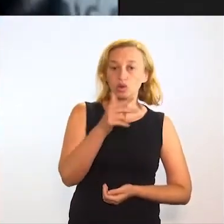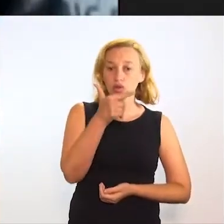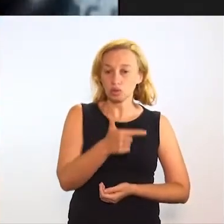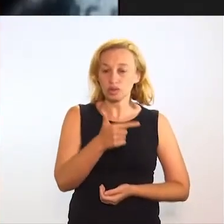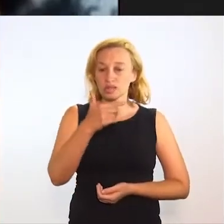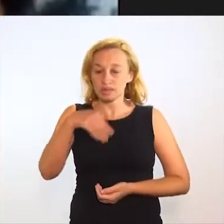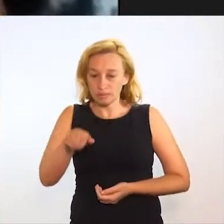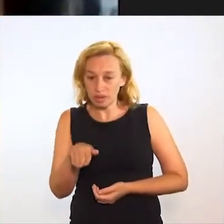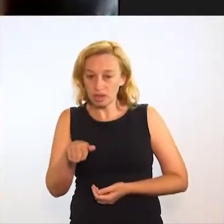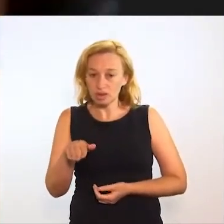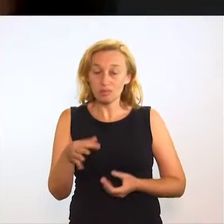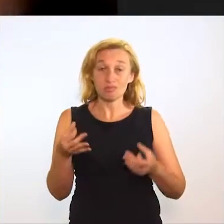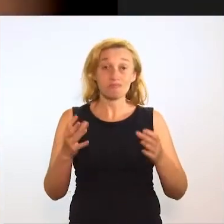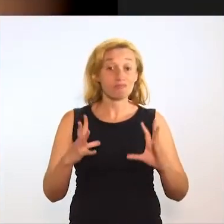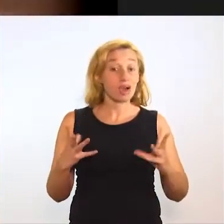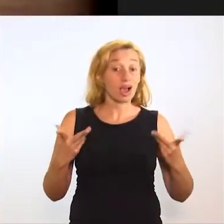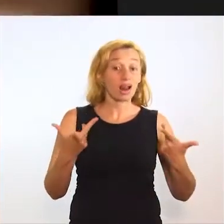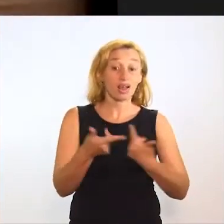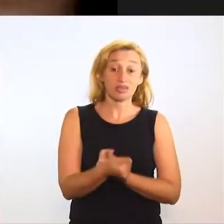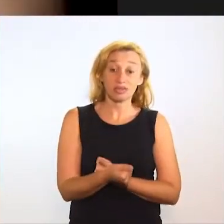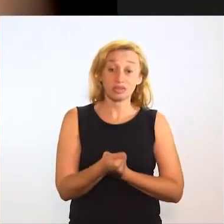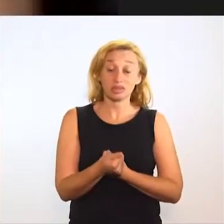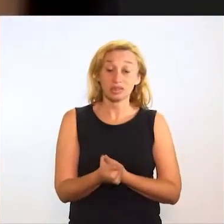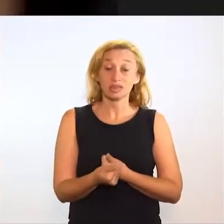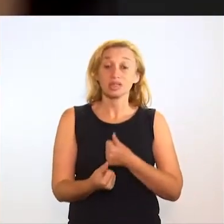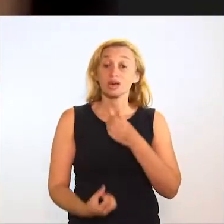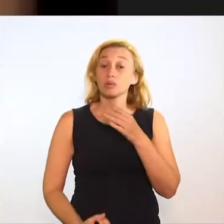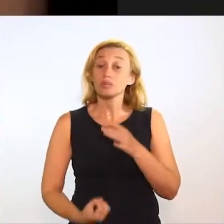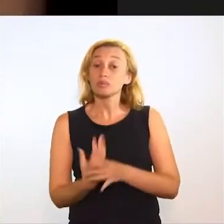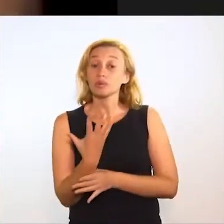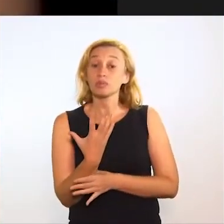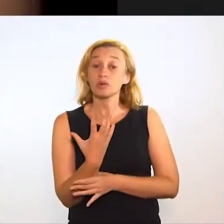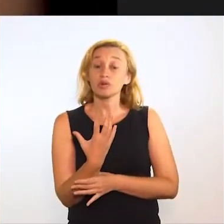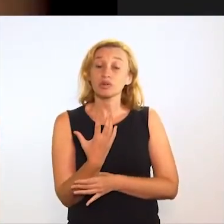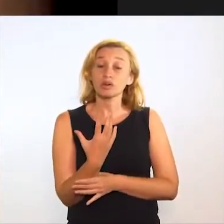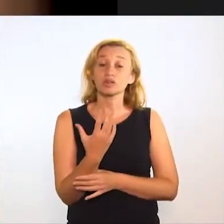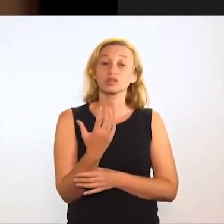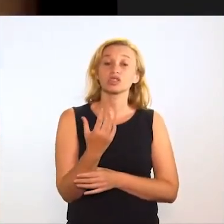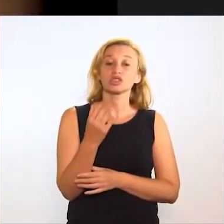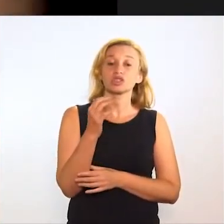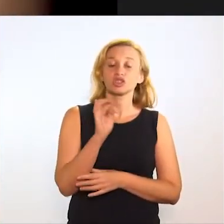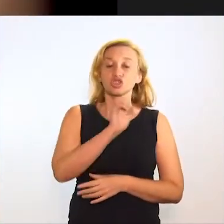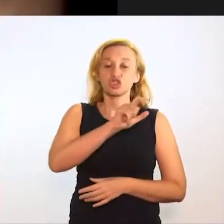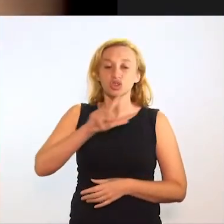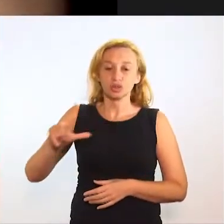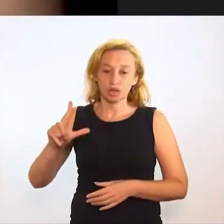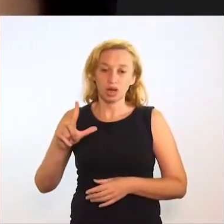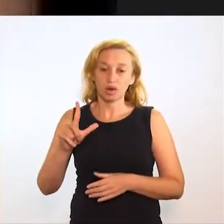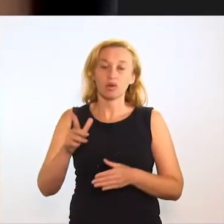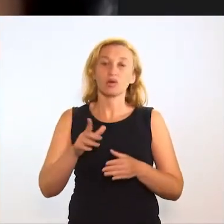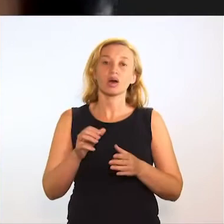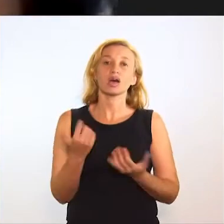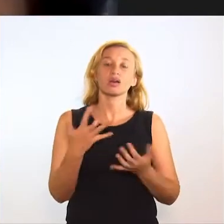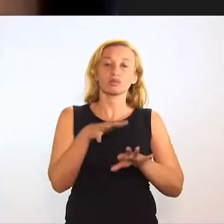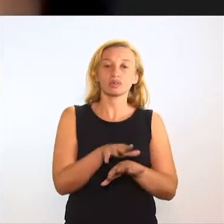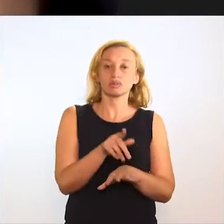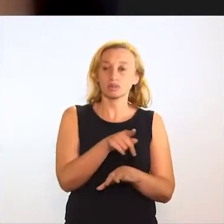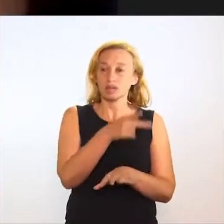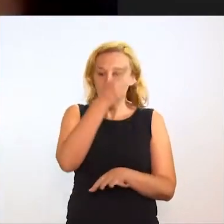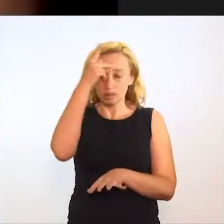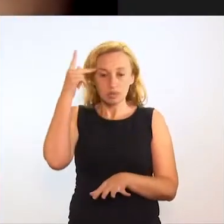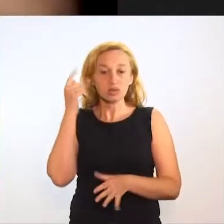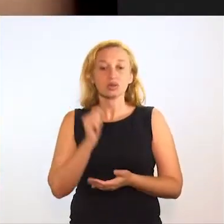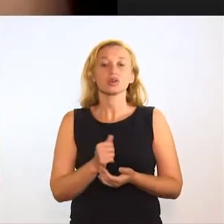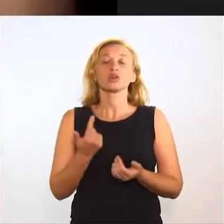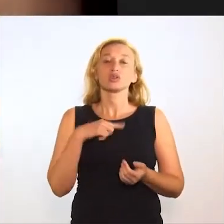o setor 2,5 deram um show promovendo a inclusão digital dessas pessoas.